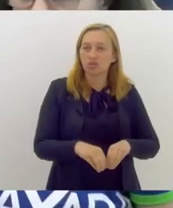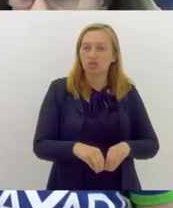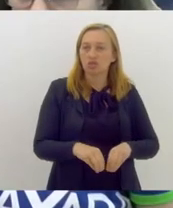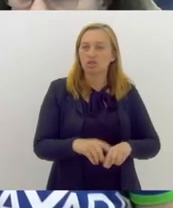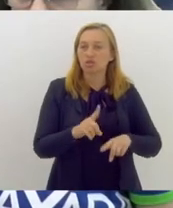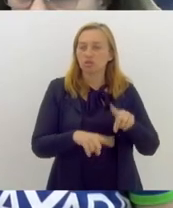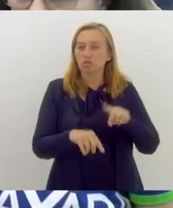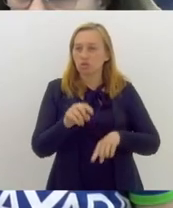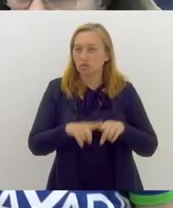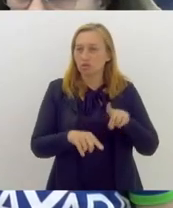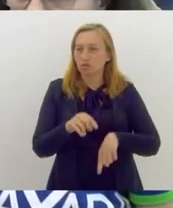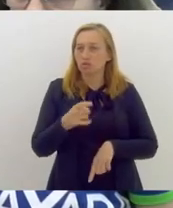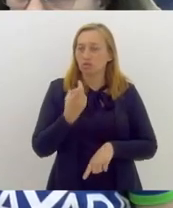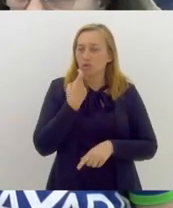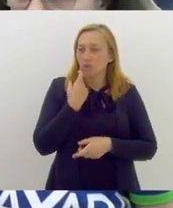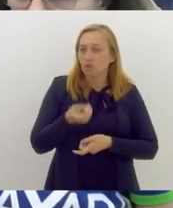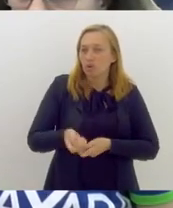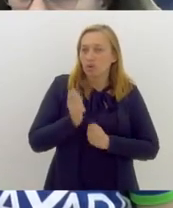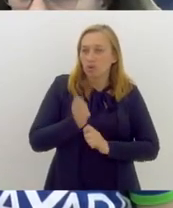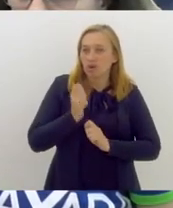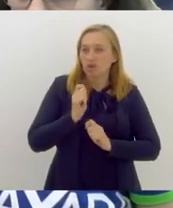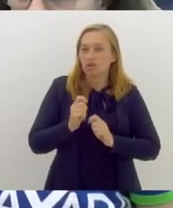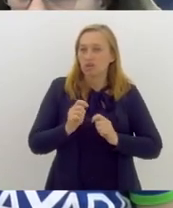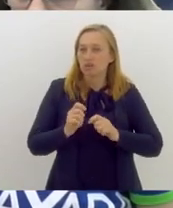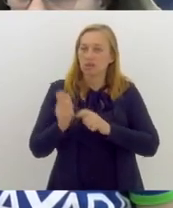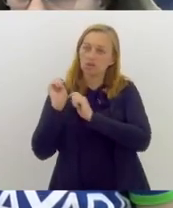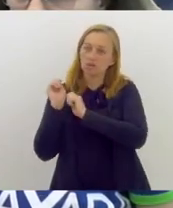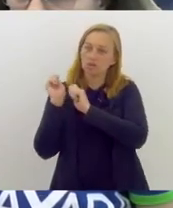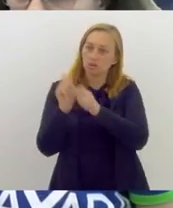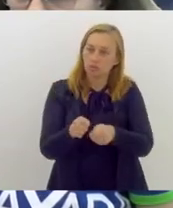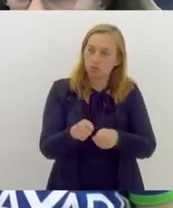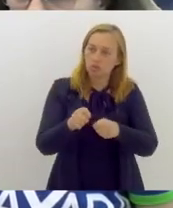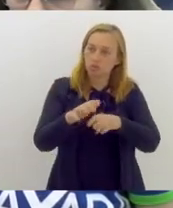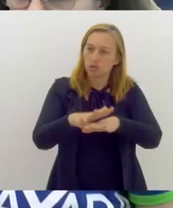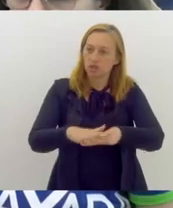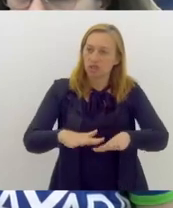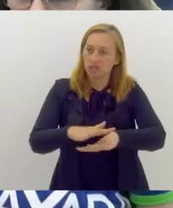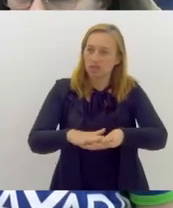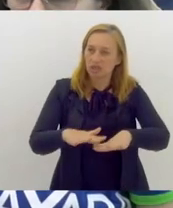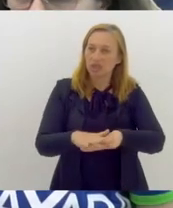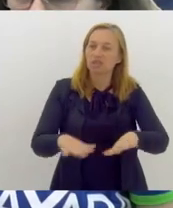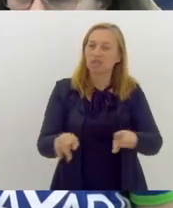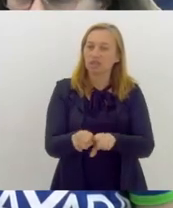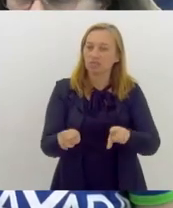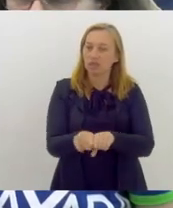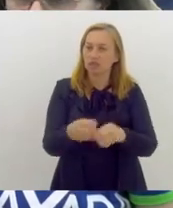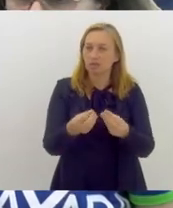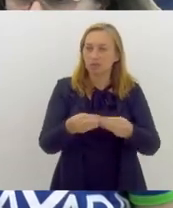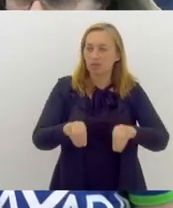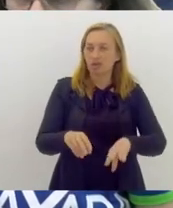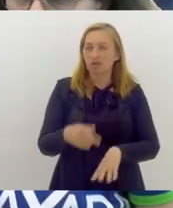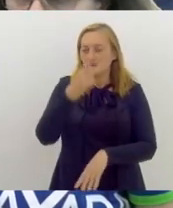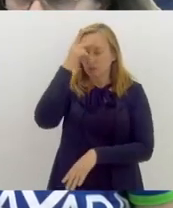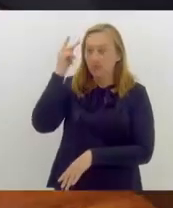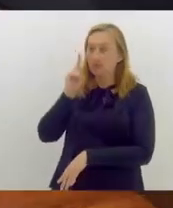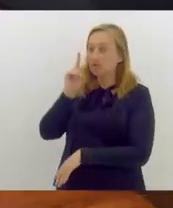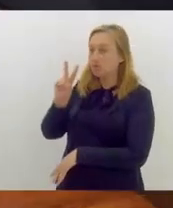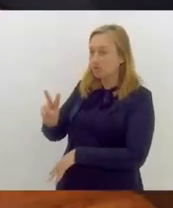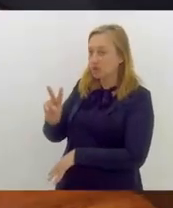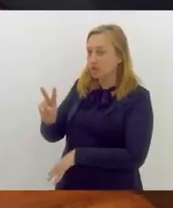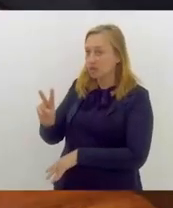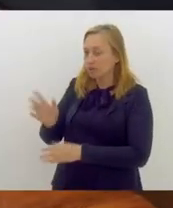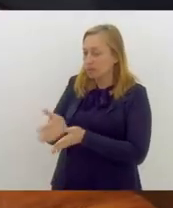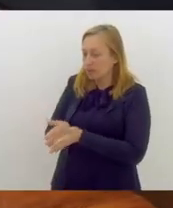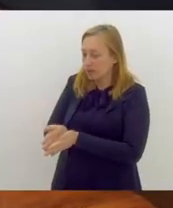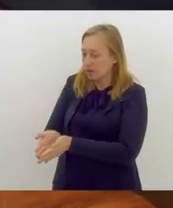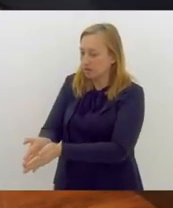suas redes né se o material do dia a dia Muitas vezes quando o pescador vê a lança se aproximando não dá tempo de recolher sua rede então